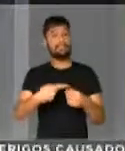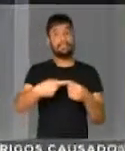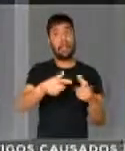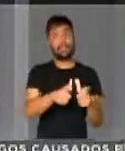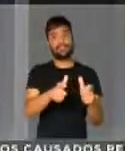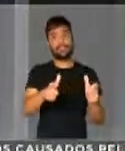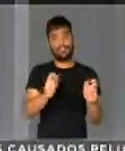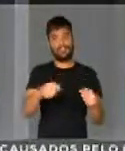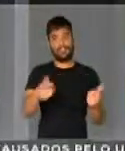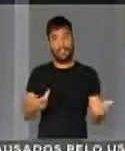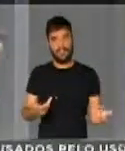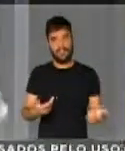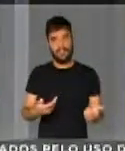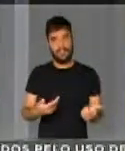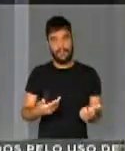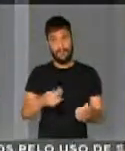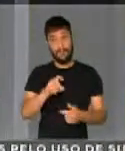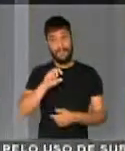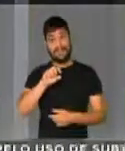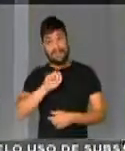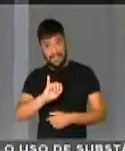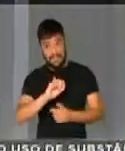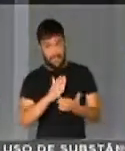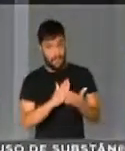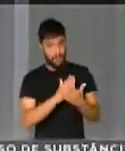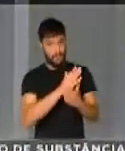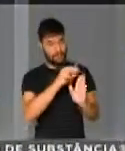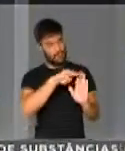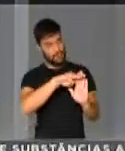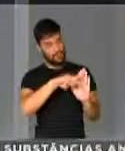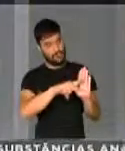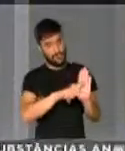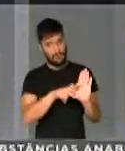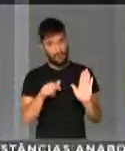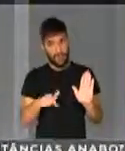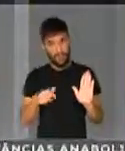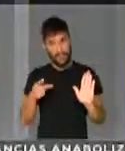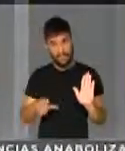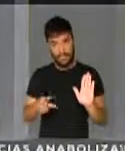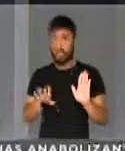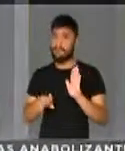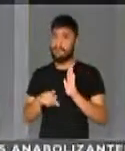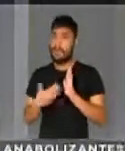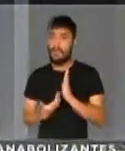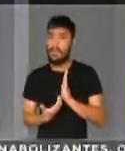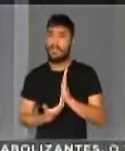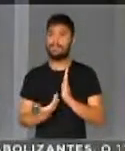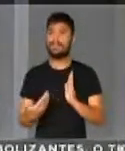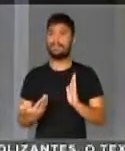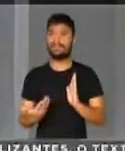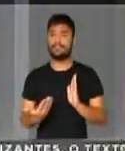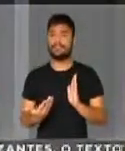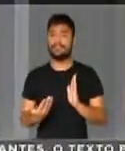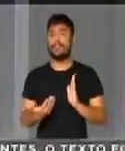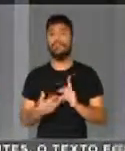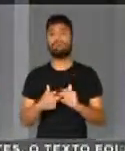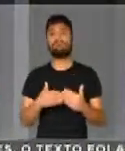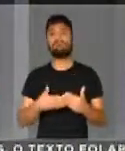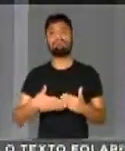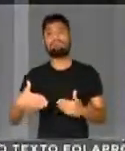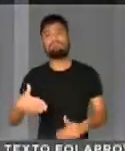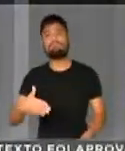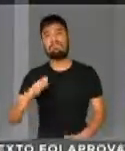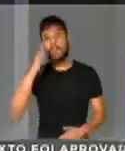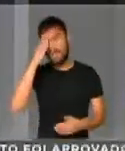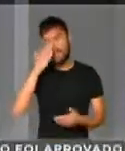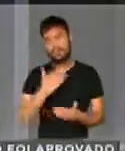MP passar nesta casa, que é a casa do povo, que é a casa das leis, não teremos